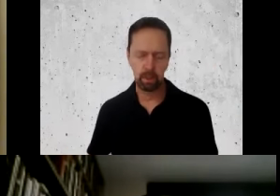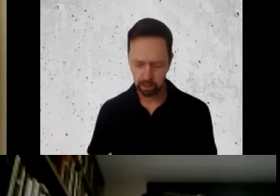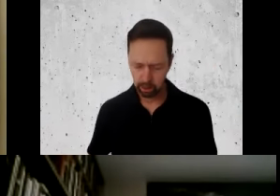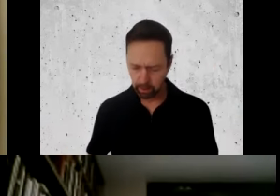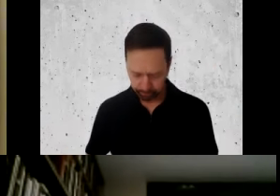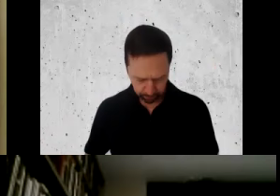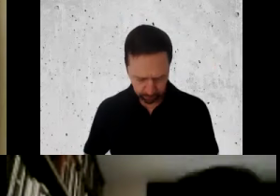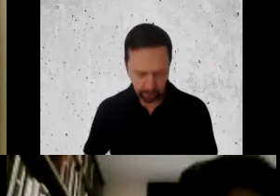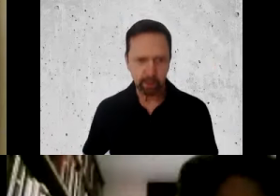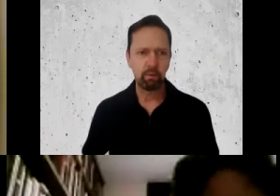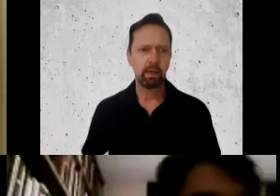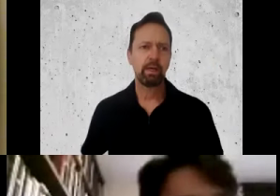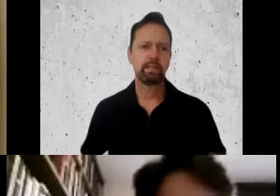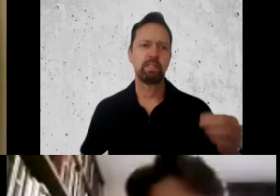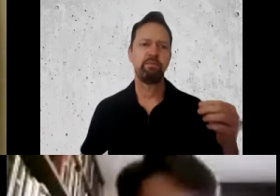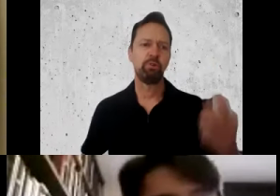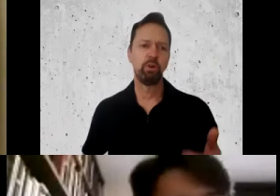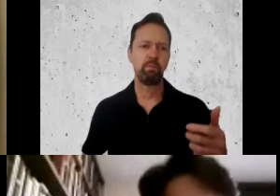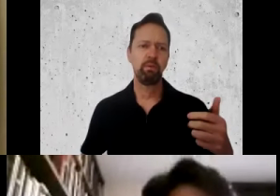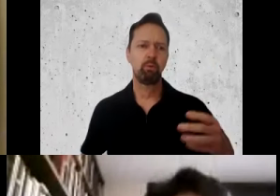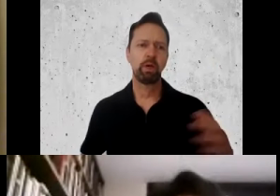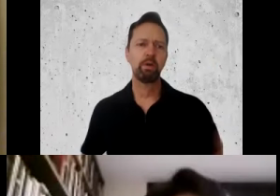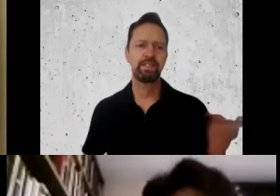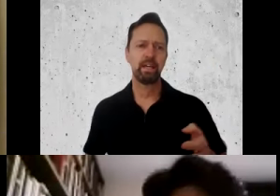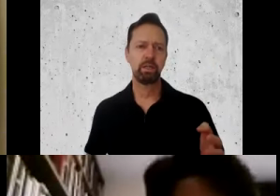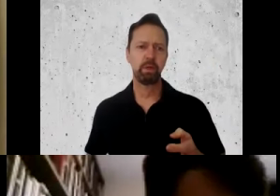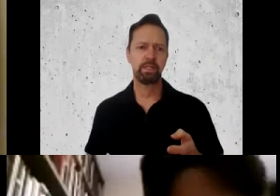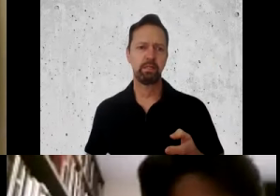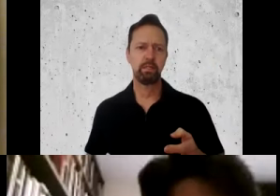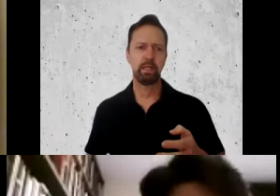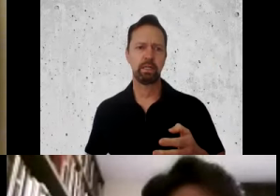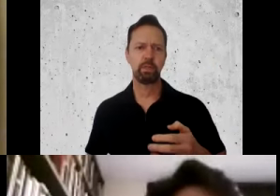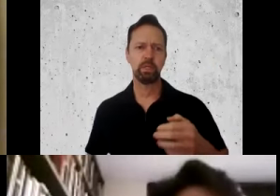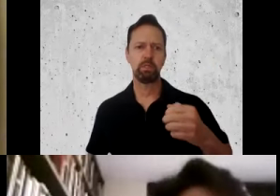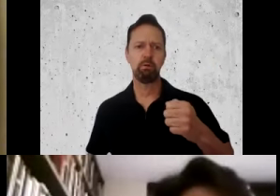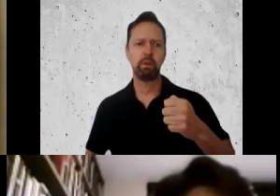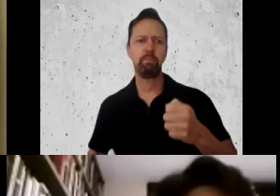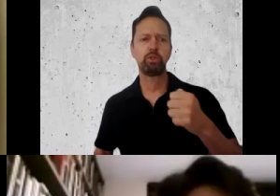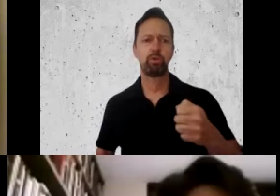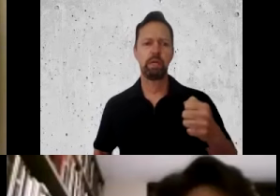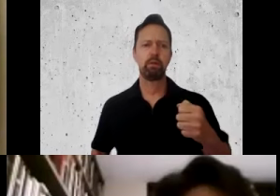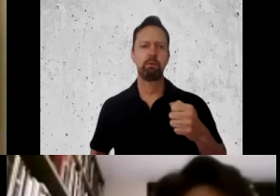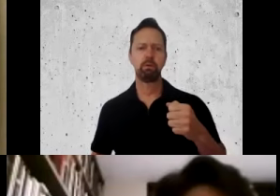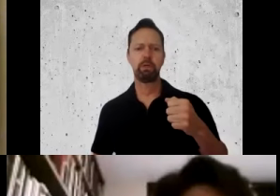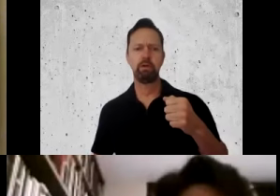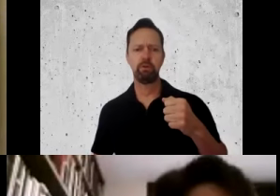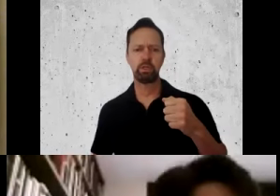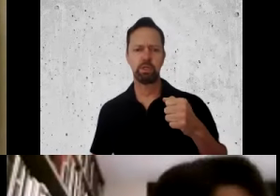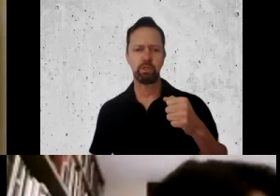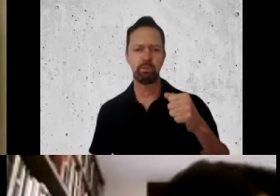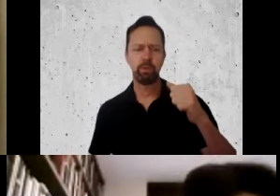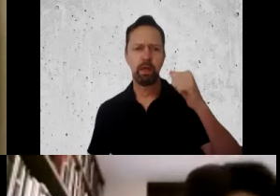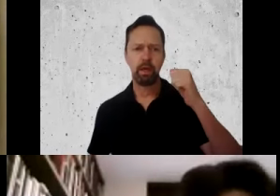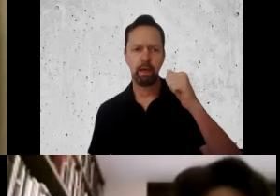sim. Então, é assim, você fala nome, qualquer coisa que você acha que pode ser interesse para a gente. Em particular, eu queria